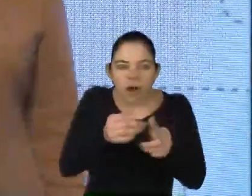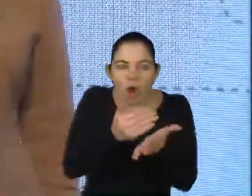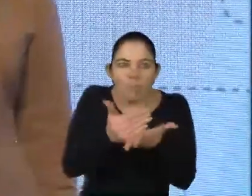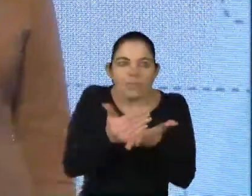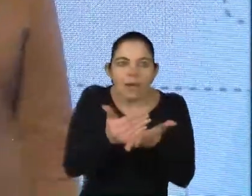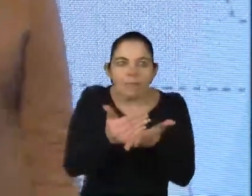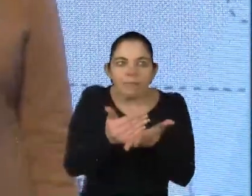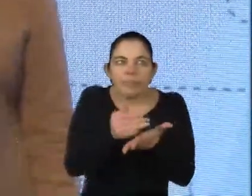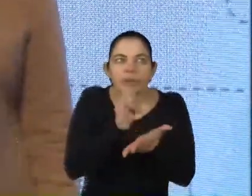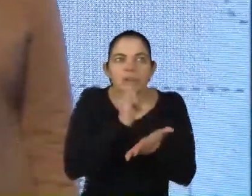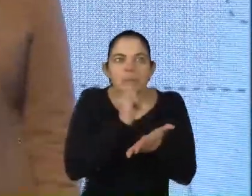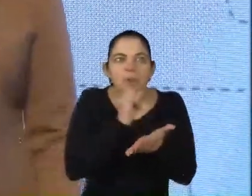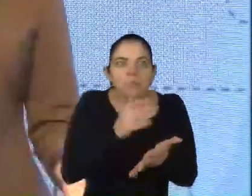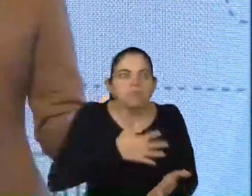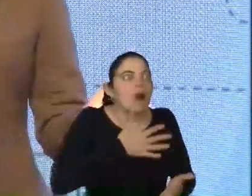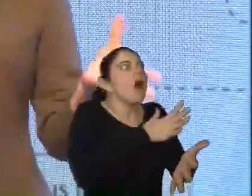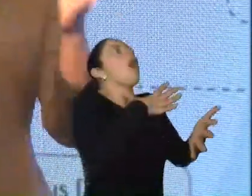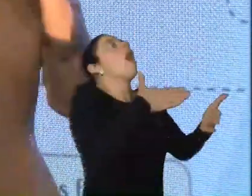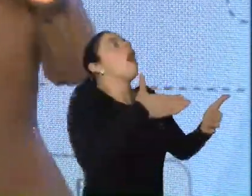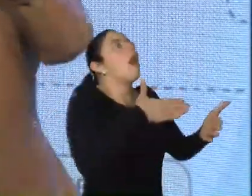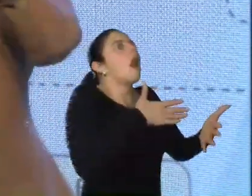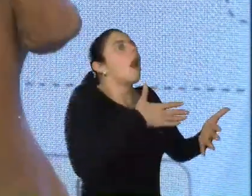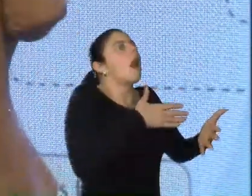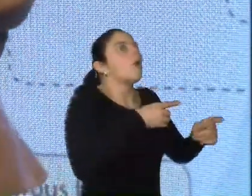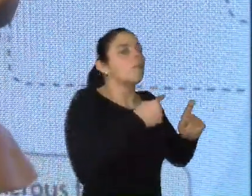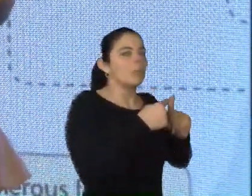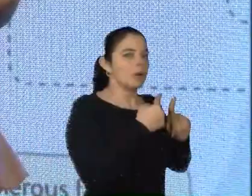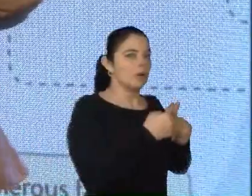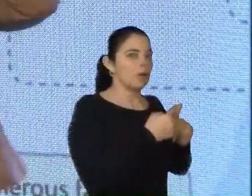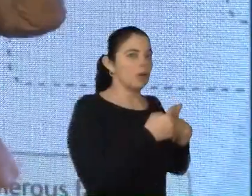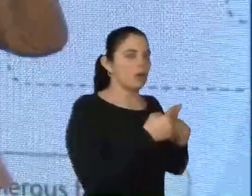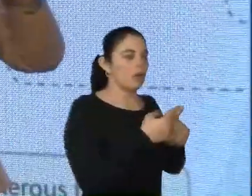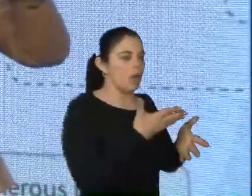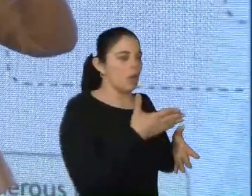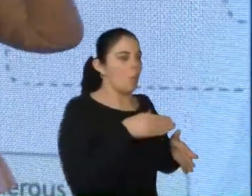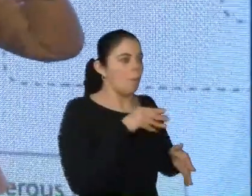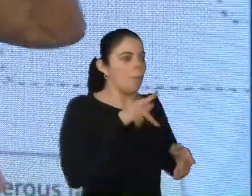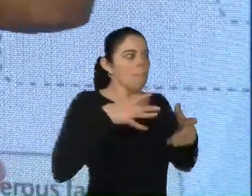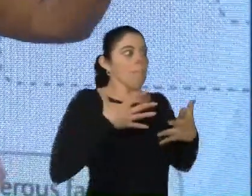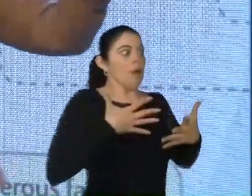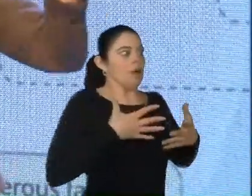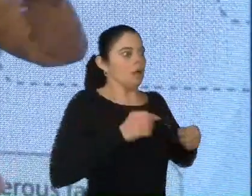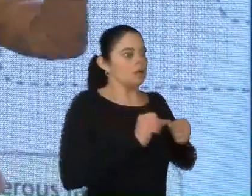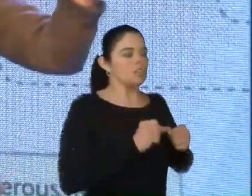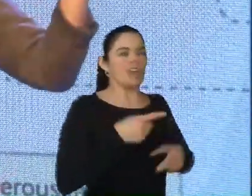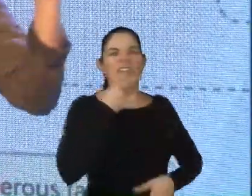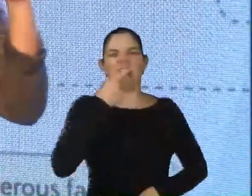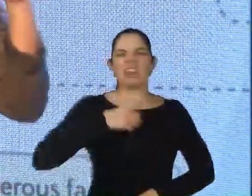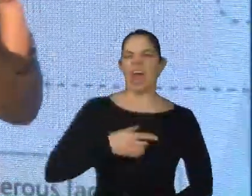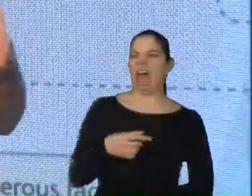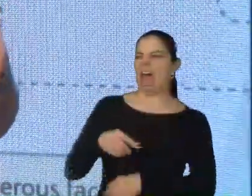síndrome de um ataque de pânico? A gente pensa isso só no quesito, assim, não, isso aqui é um transtorno, é um